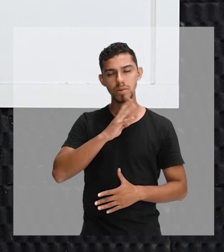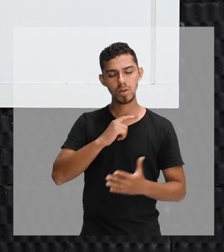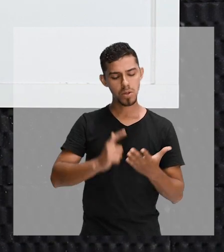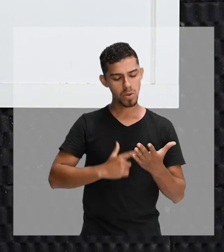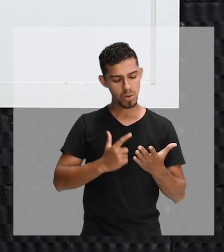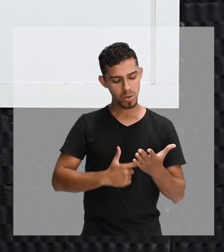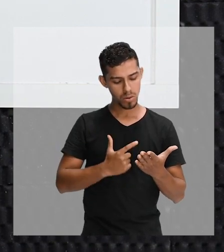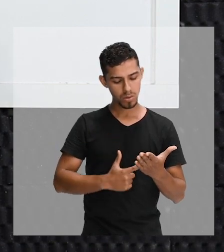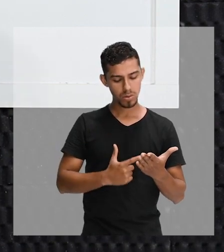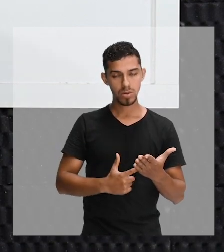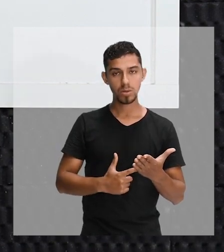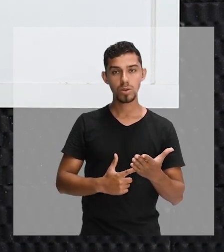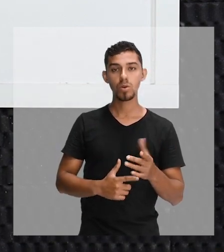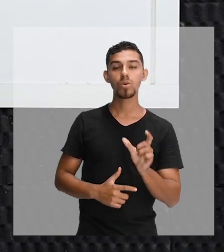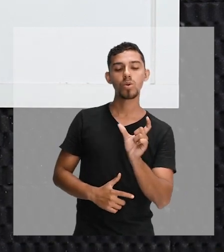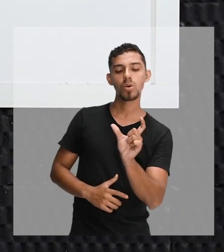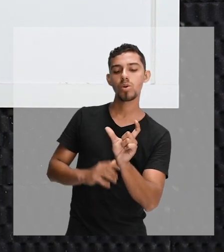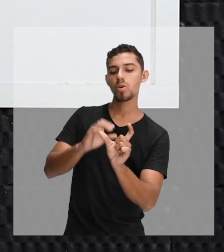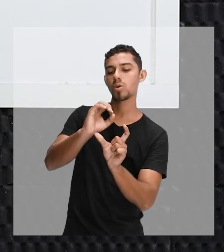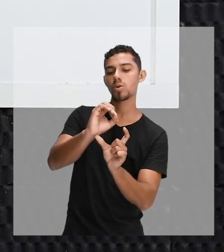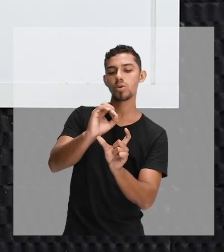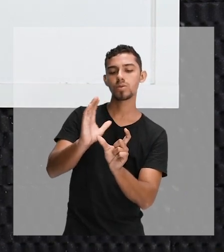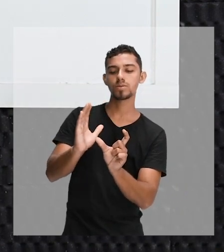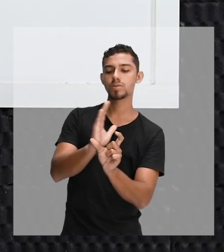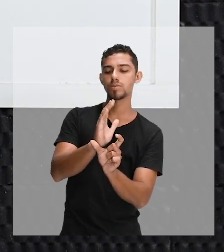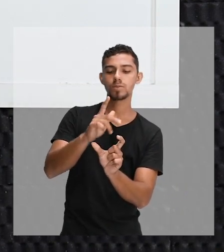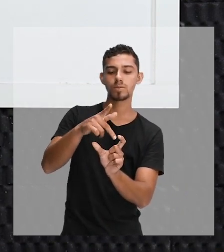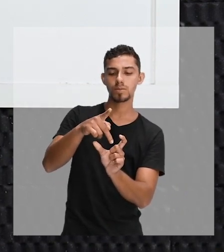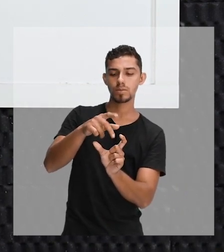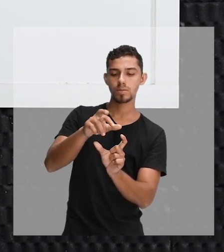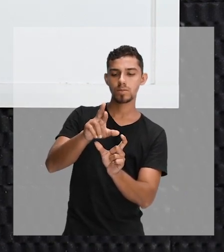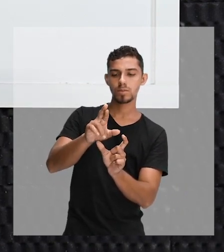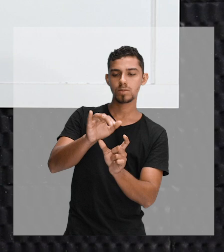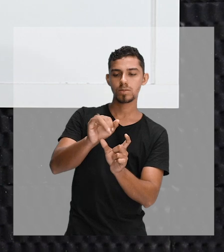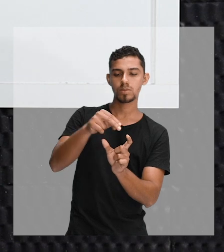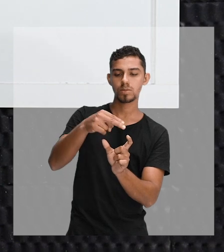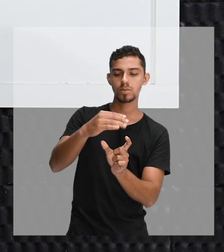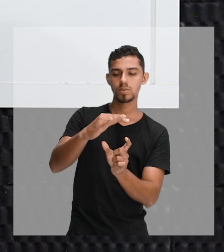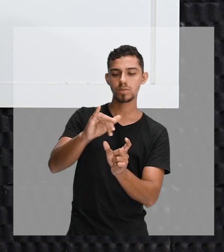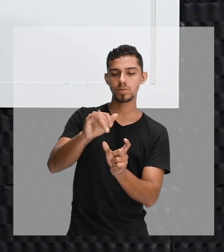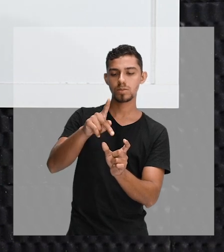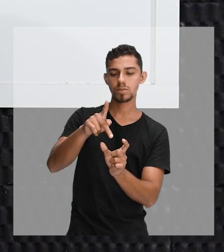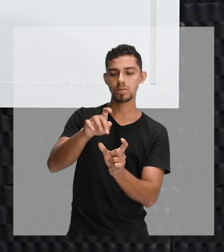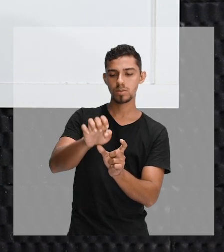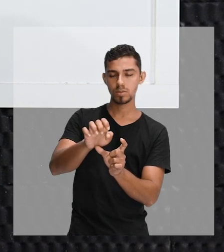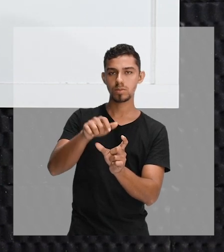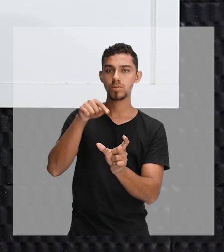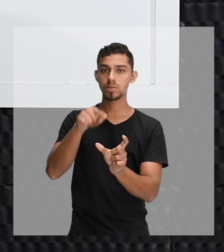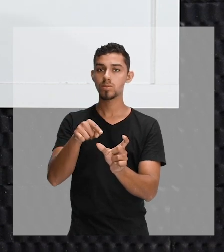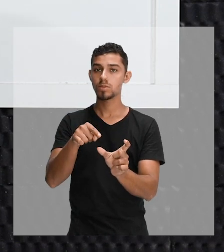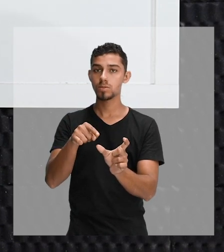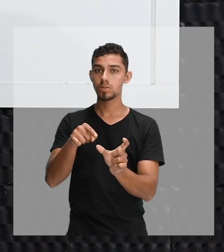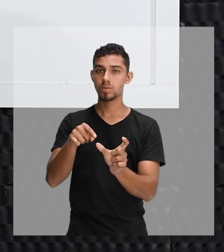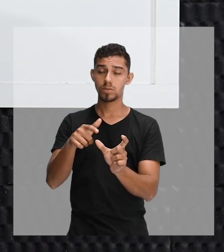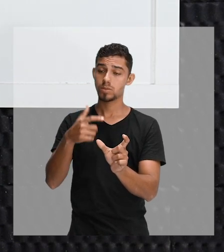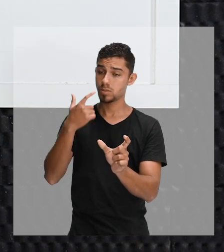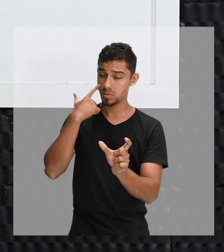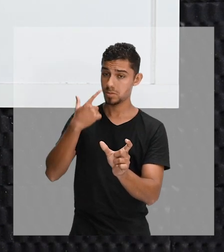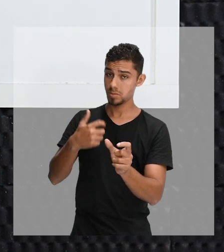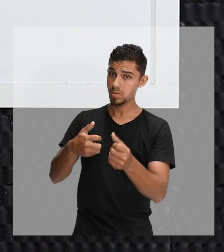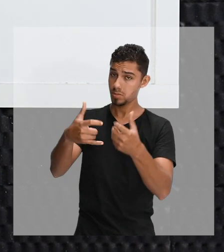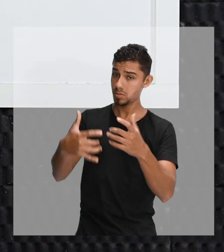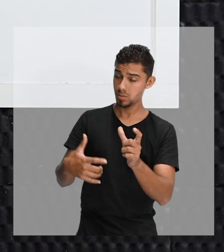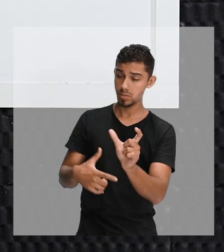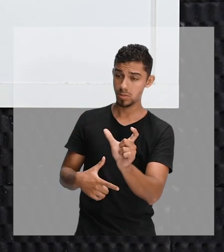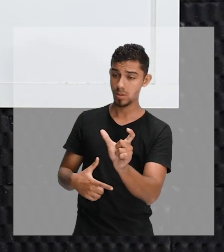chamado O Príncipe, que conta as experiências que ele teve durante o período que ele foi chanceler